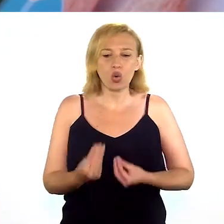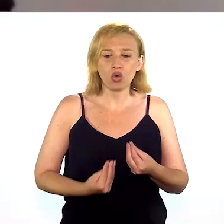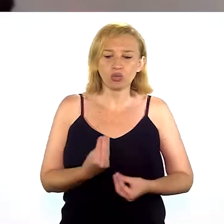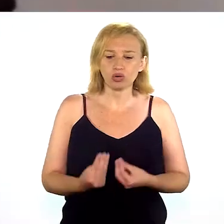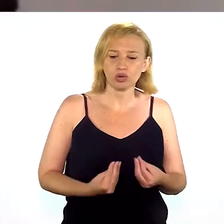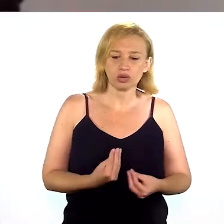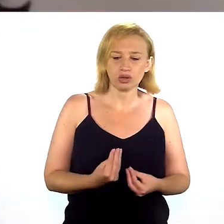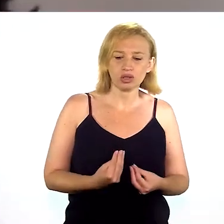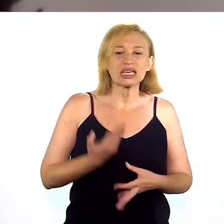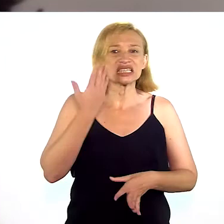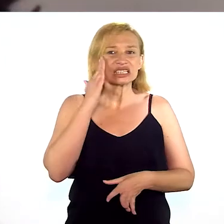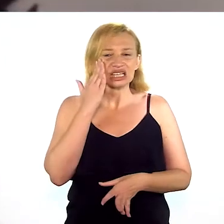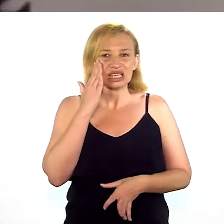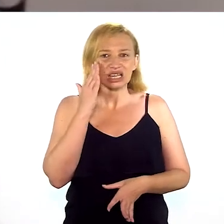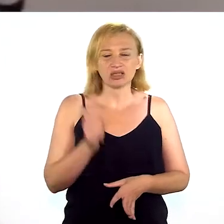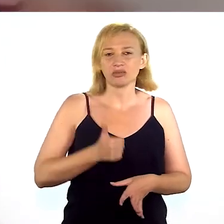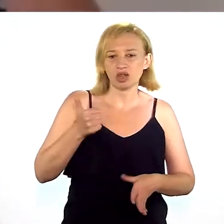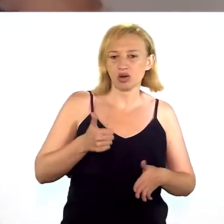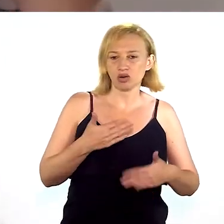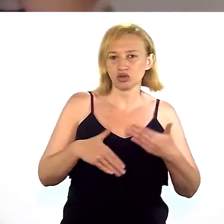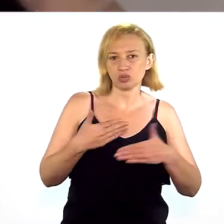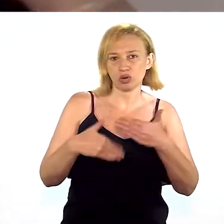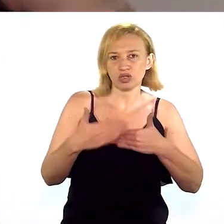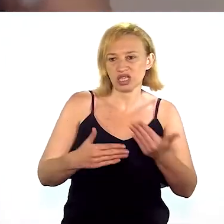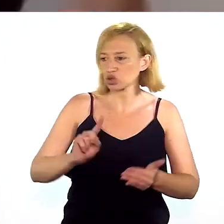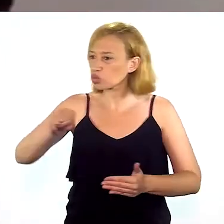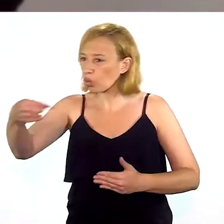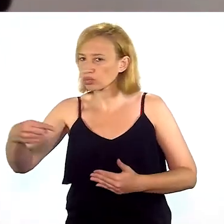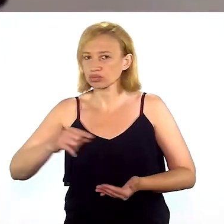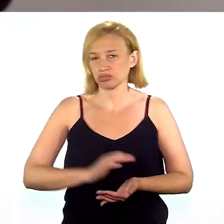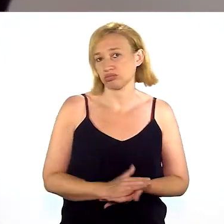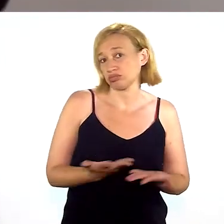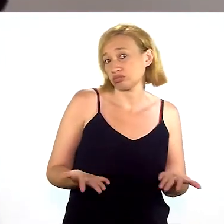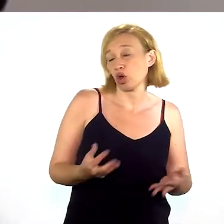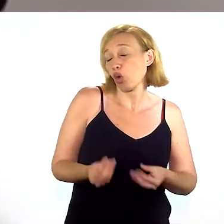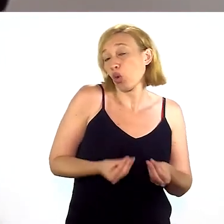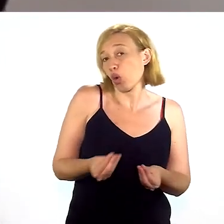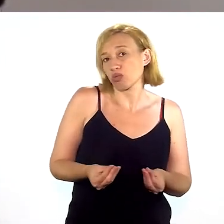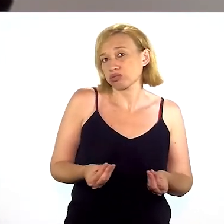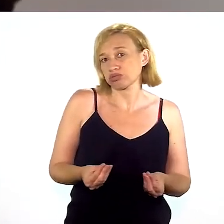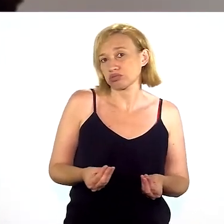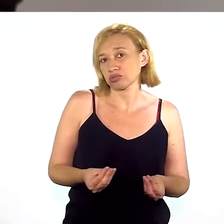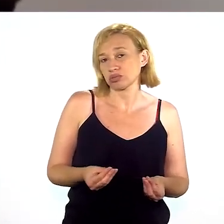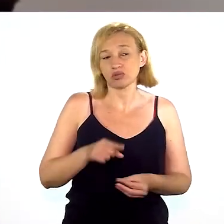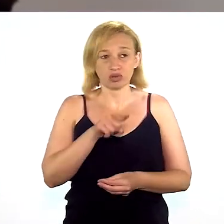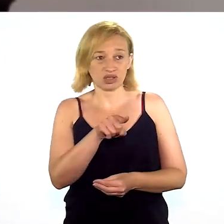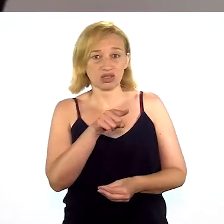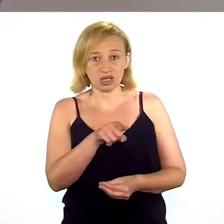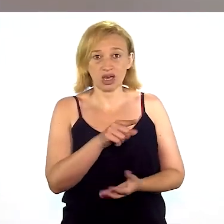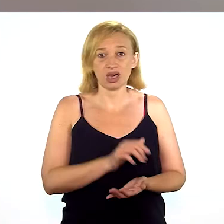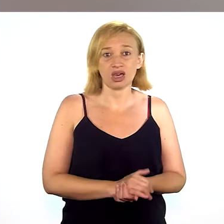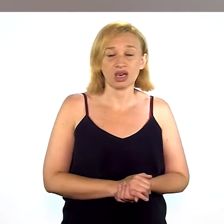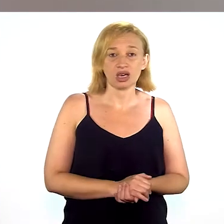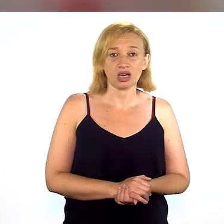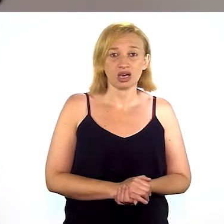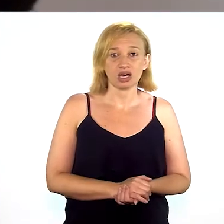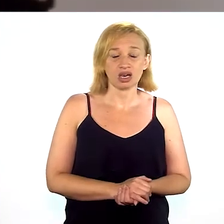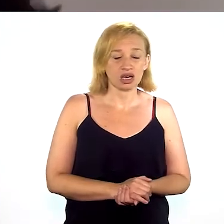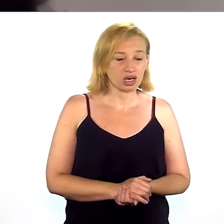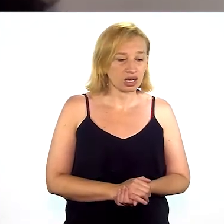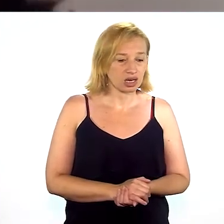essa solidão, como a gente vai entendendo esses nossos processos do outro, né? Como é que